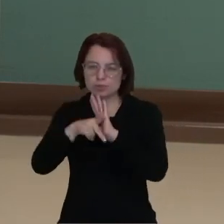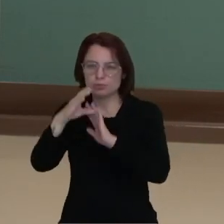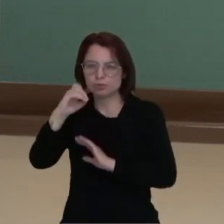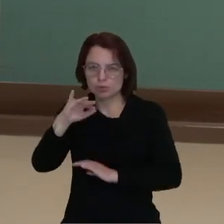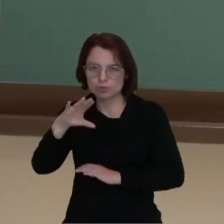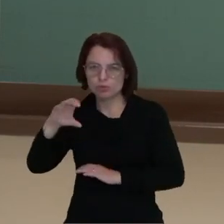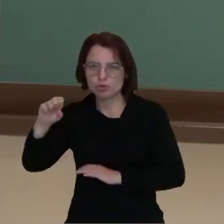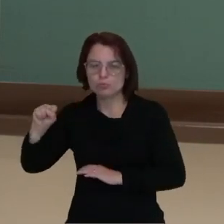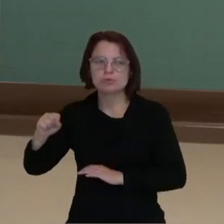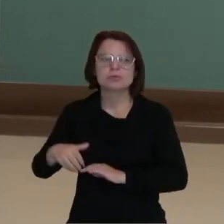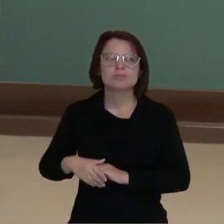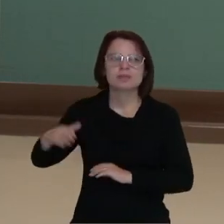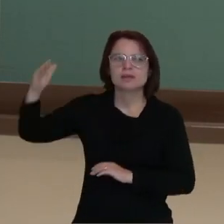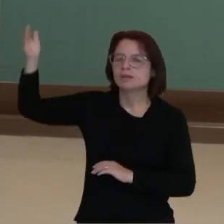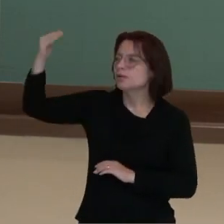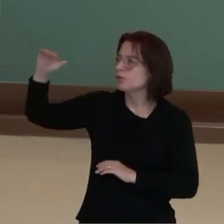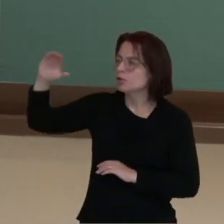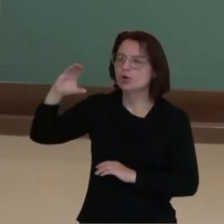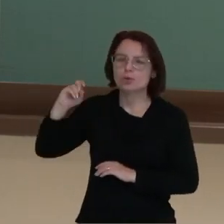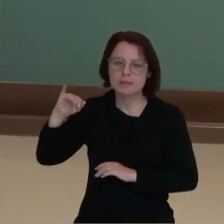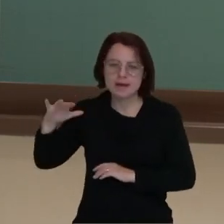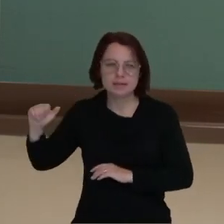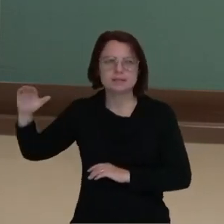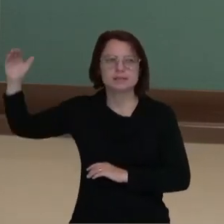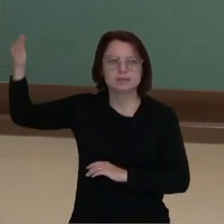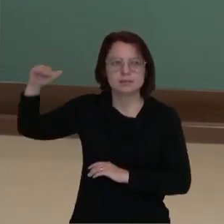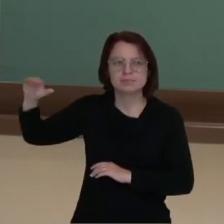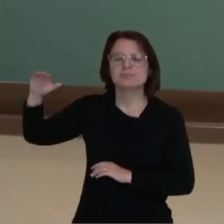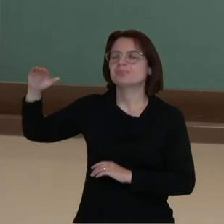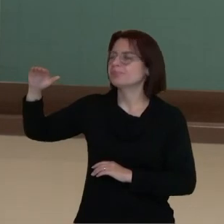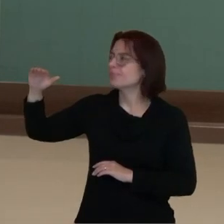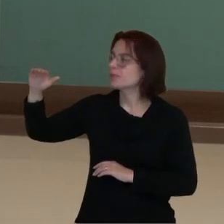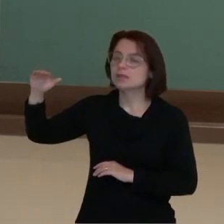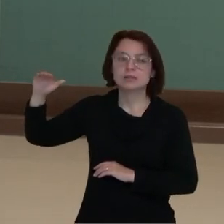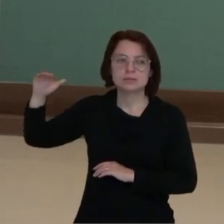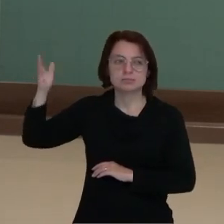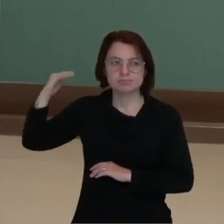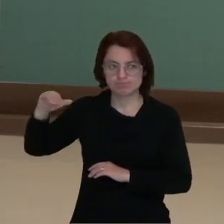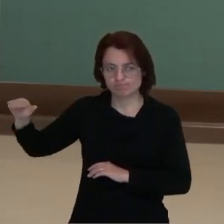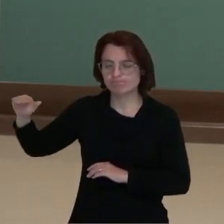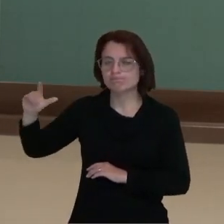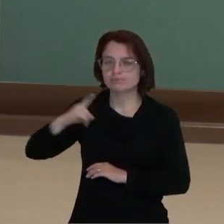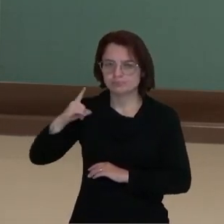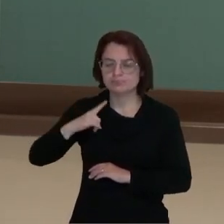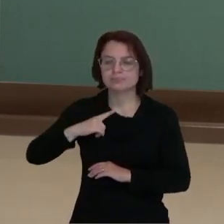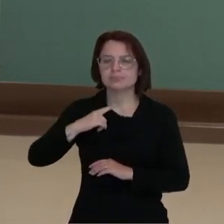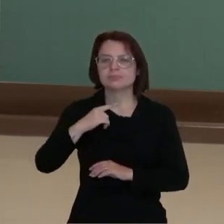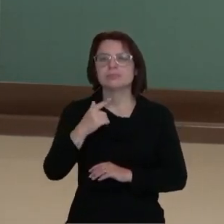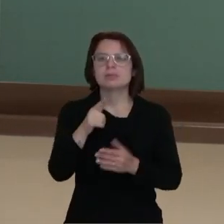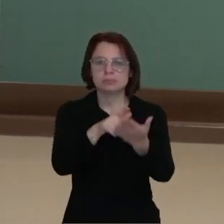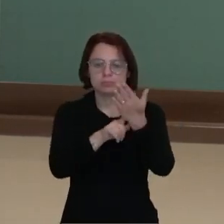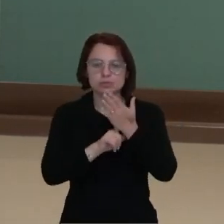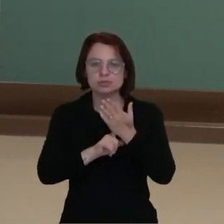autossômicos e sexuais, o que é cromátide, o cariótipo, as características qualitativas